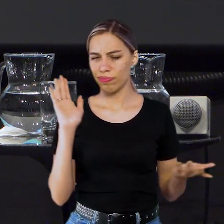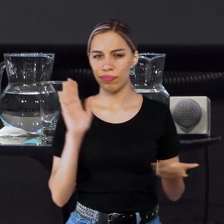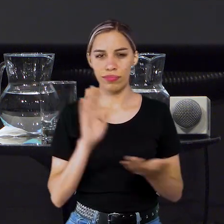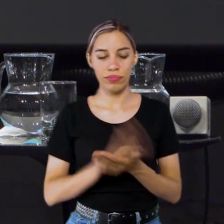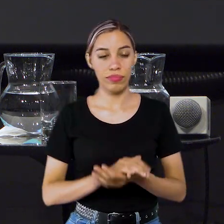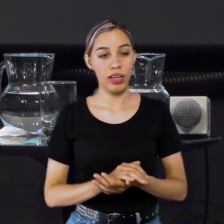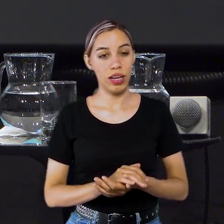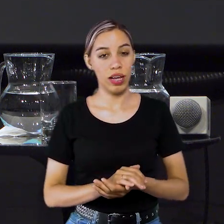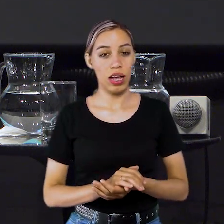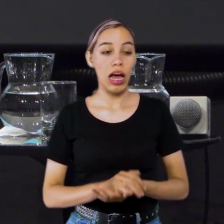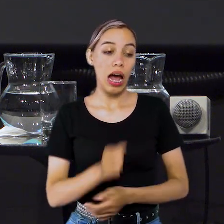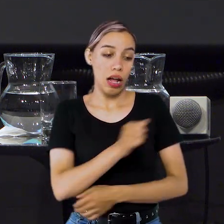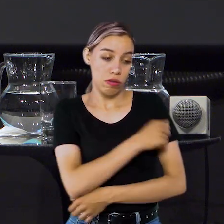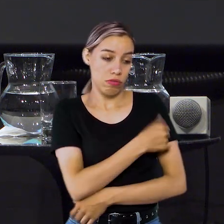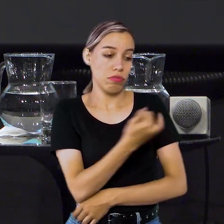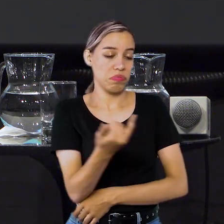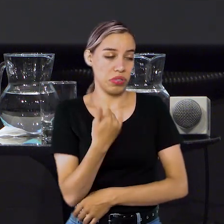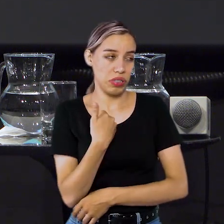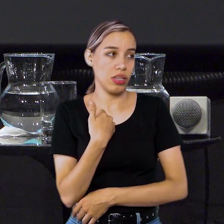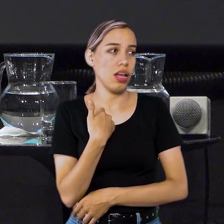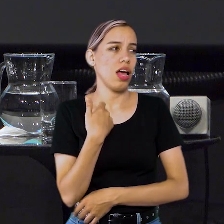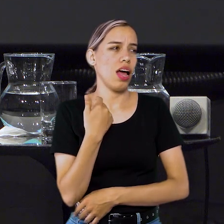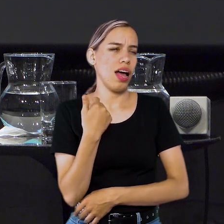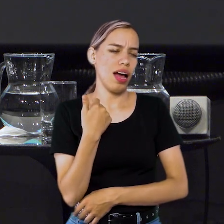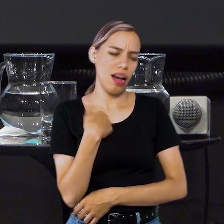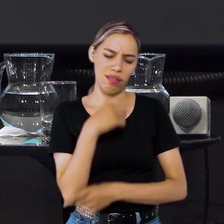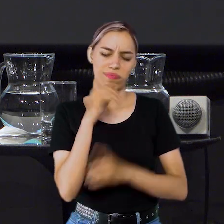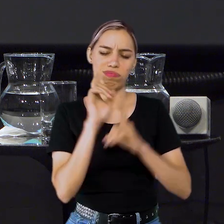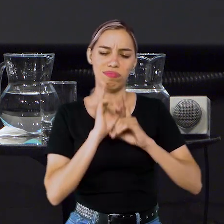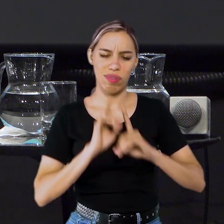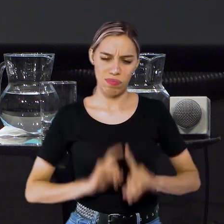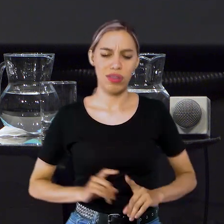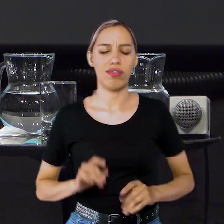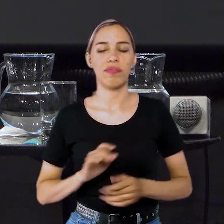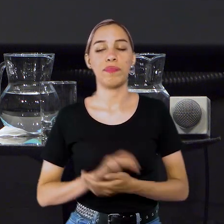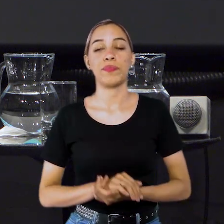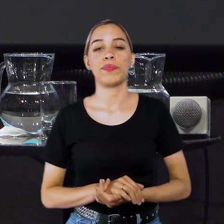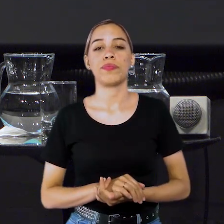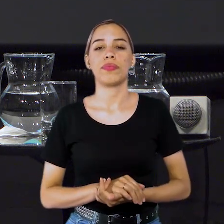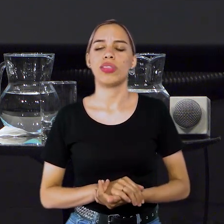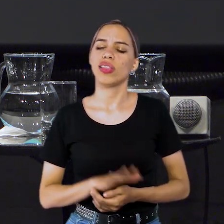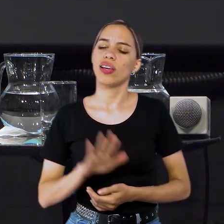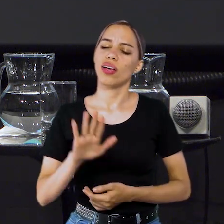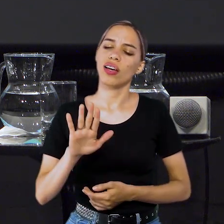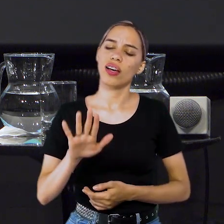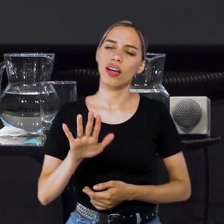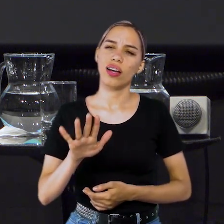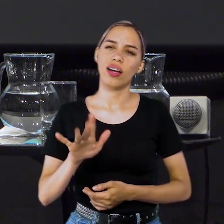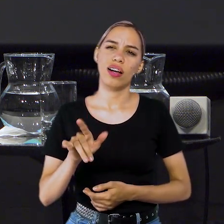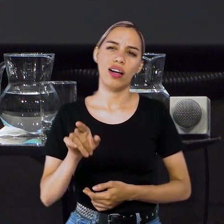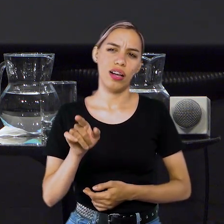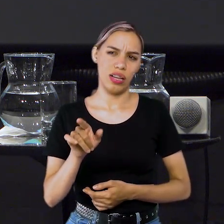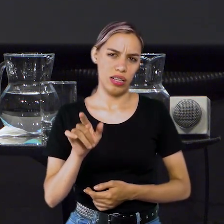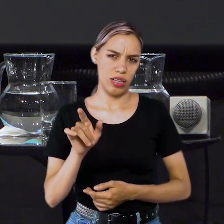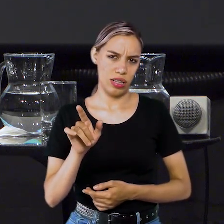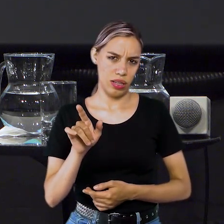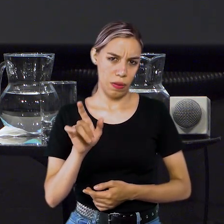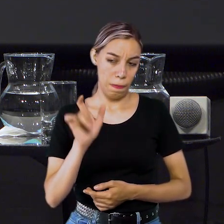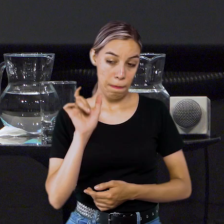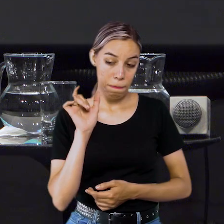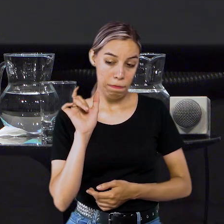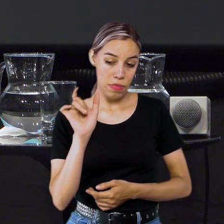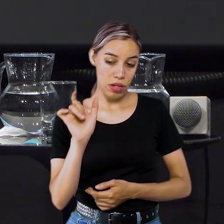falou assim, eu estou depressiva, que estou em depressão. Aí eu falei assim para ela, uma palavrinha que eu